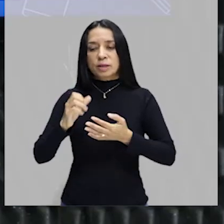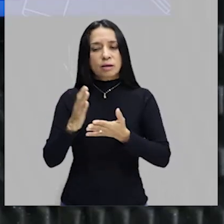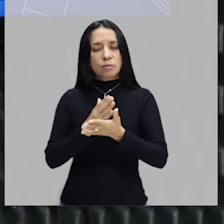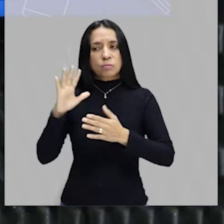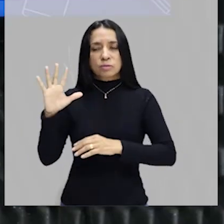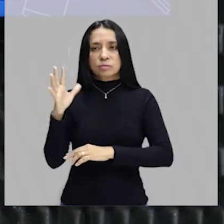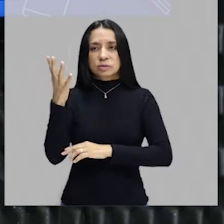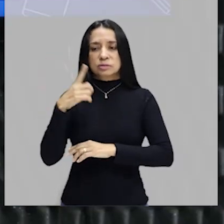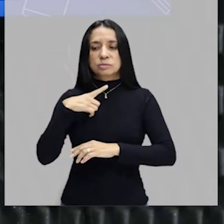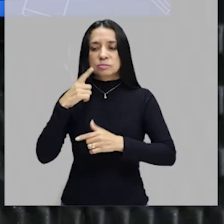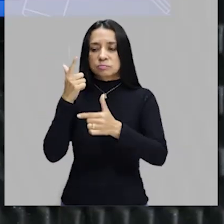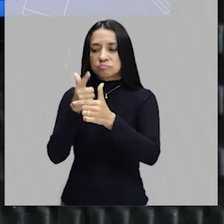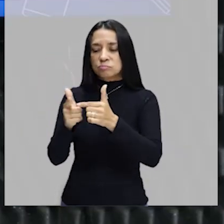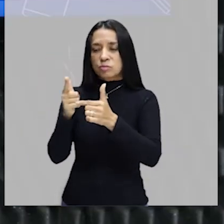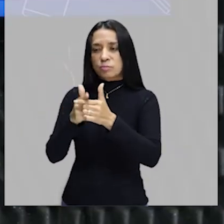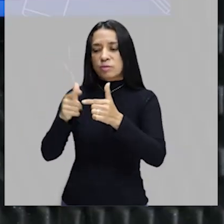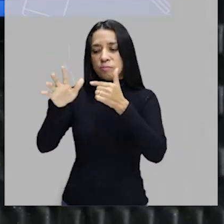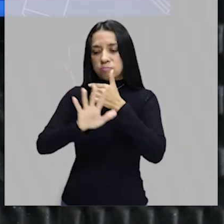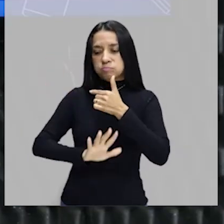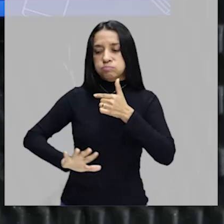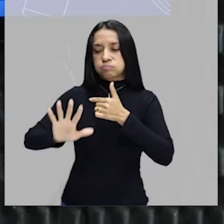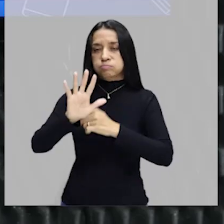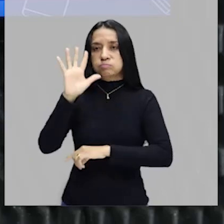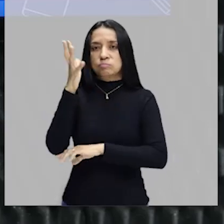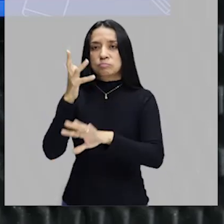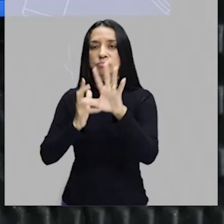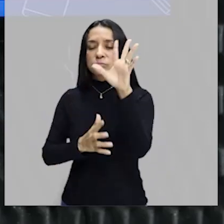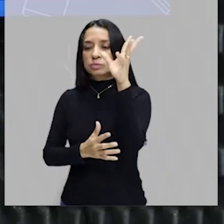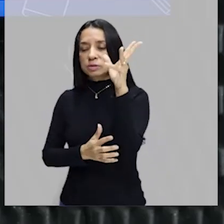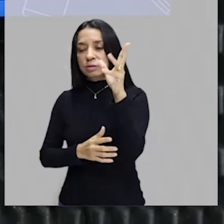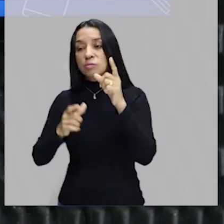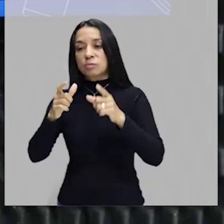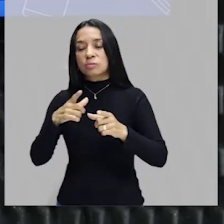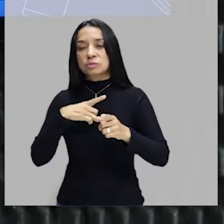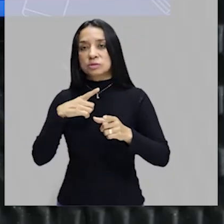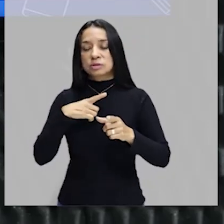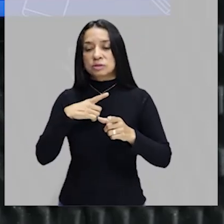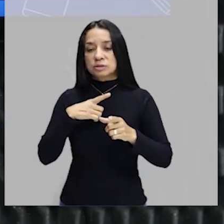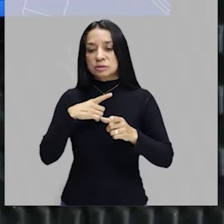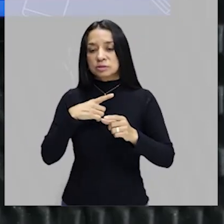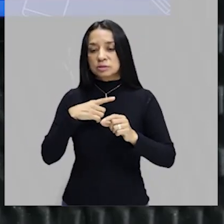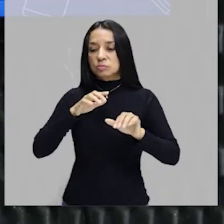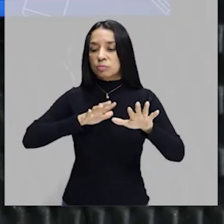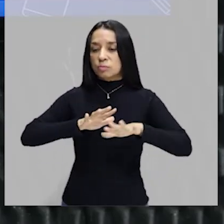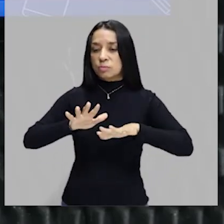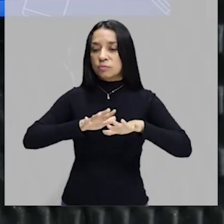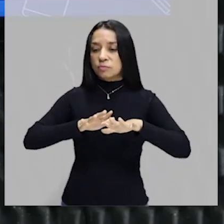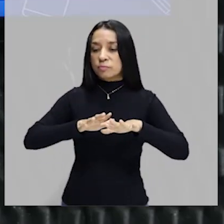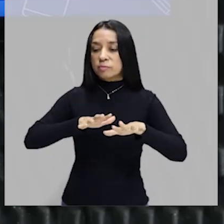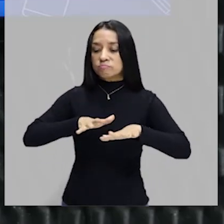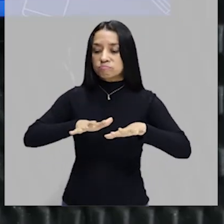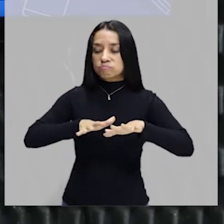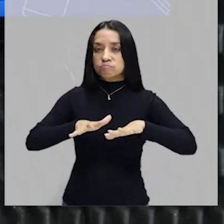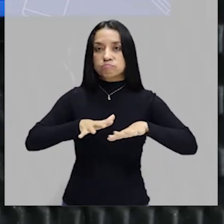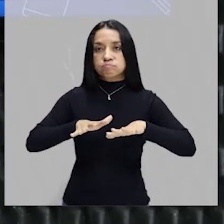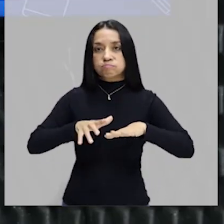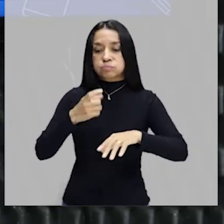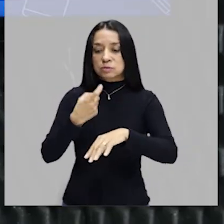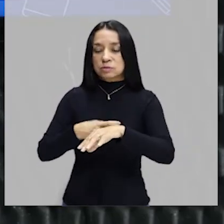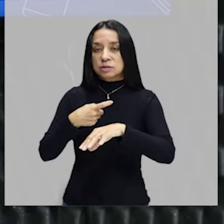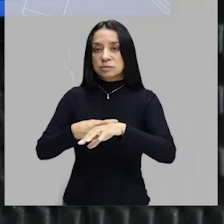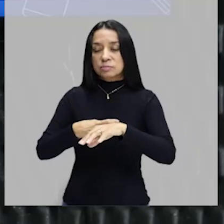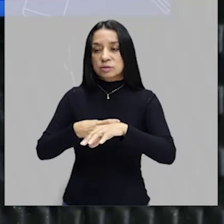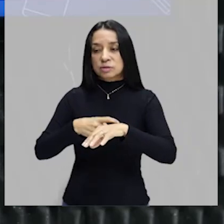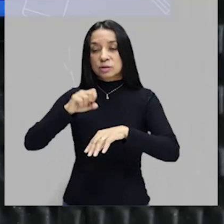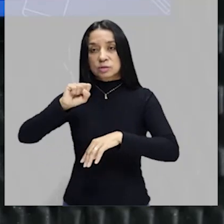catástrofe ambiental, sei lá, onde teria, por meio do movimento das placas tectônicas, cerca de 8